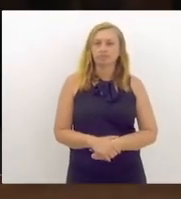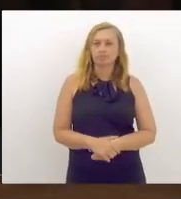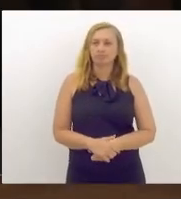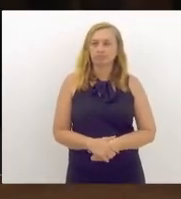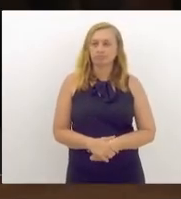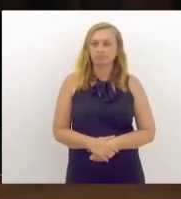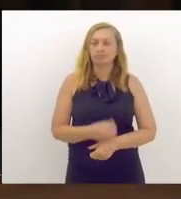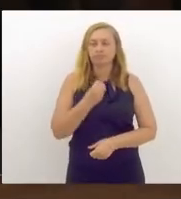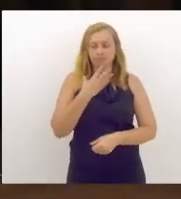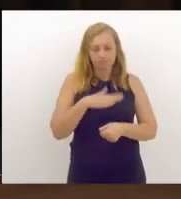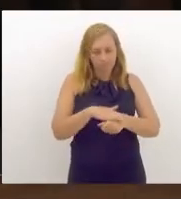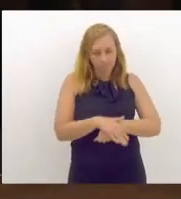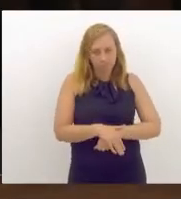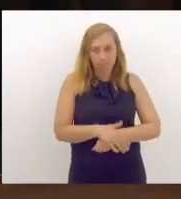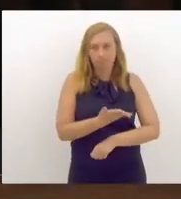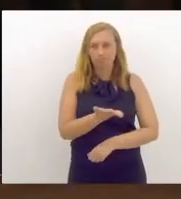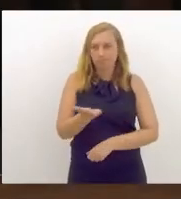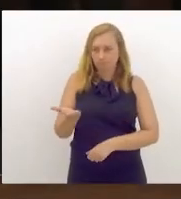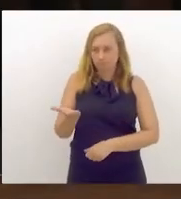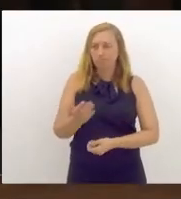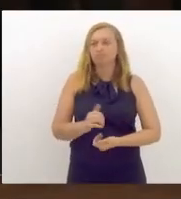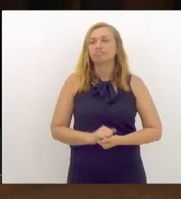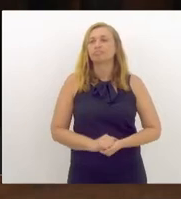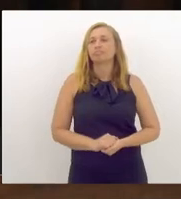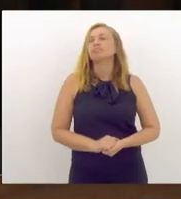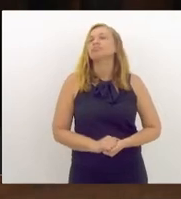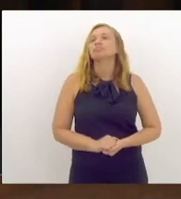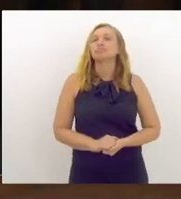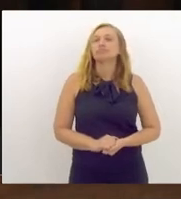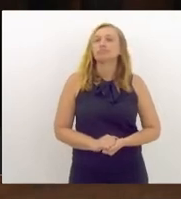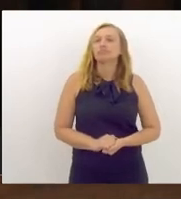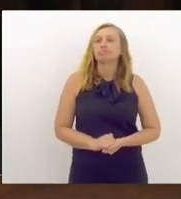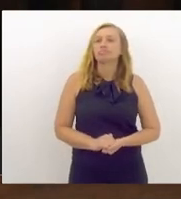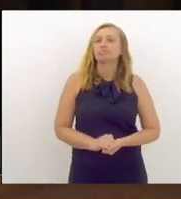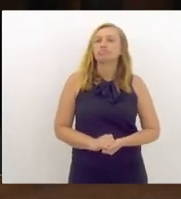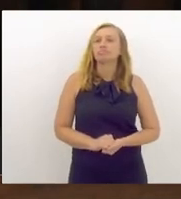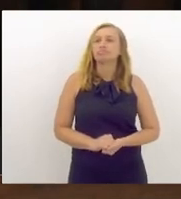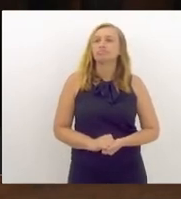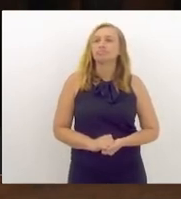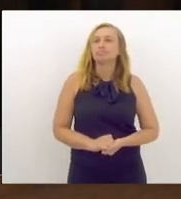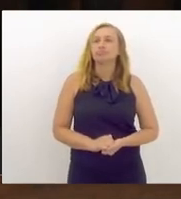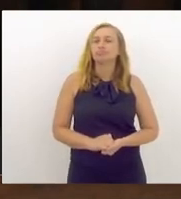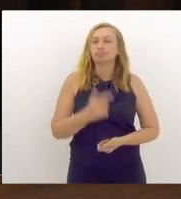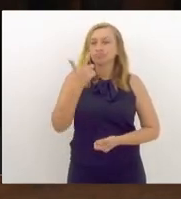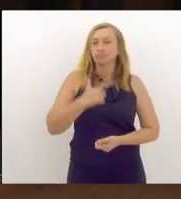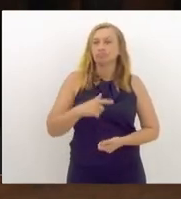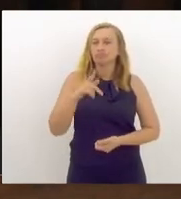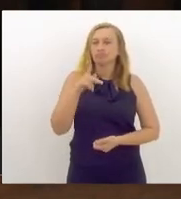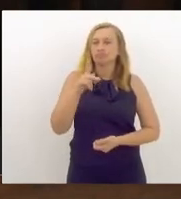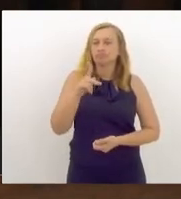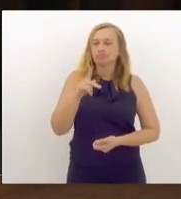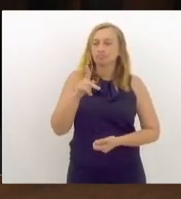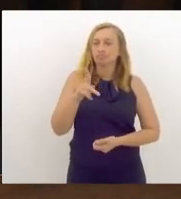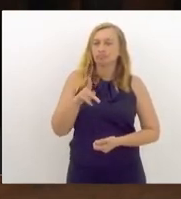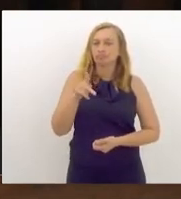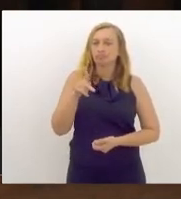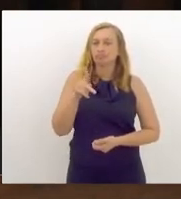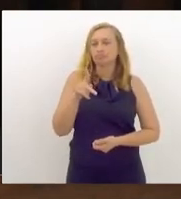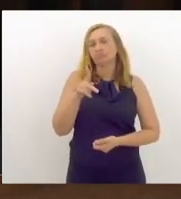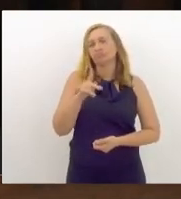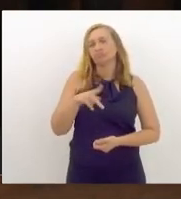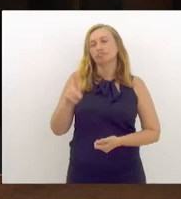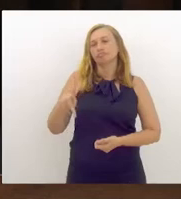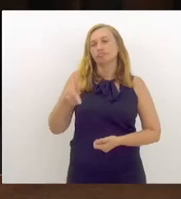Boa noite a todos todos e todos eu sou Bruno Sobral eu queria agradecer